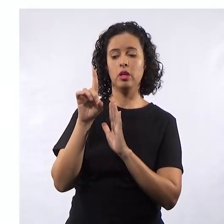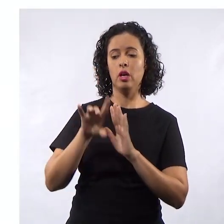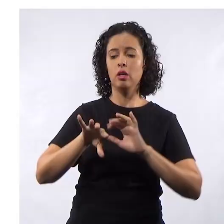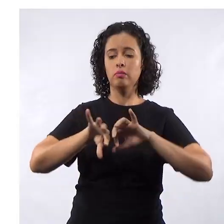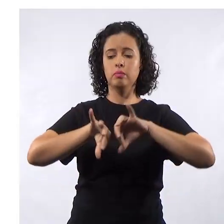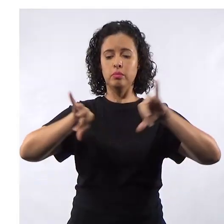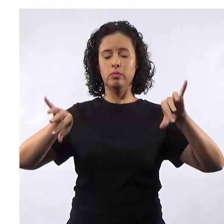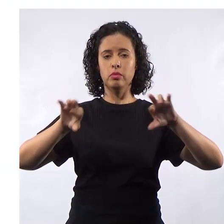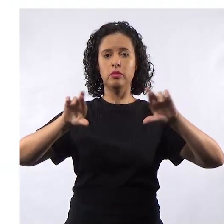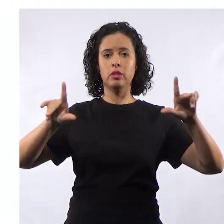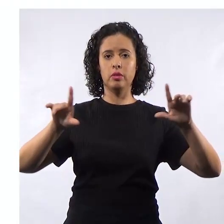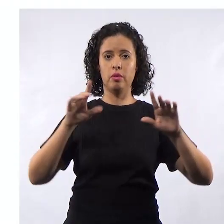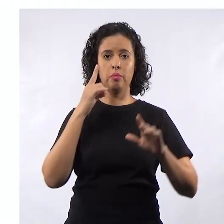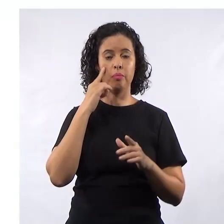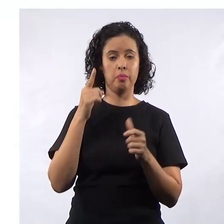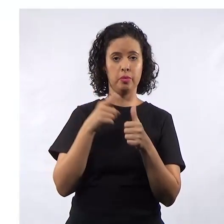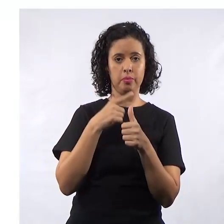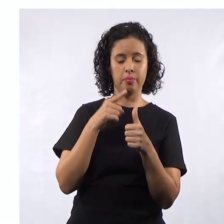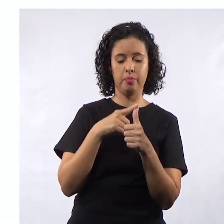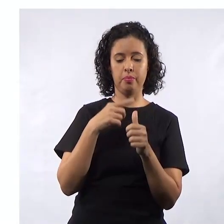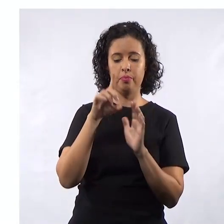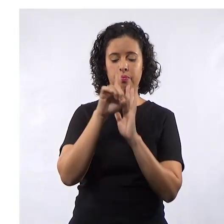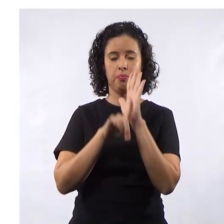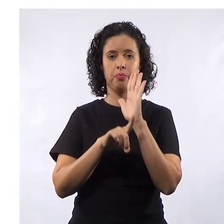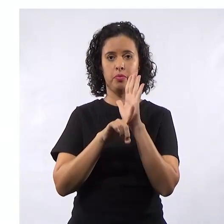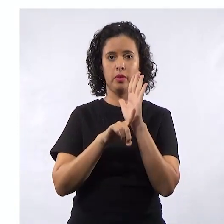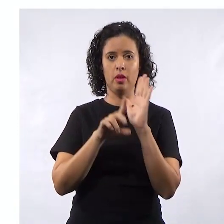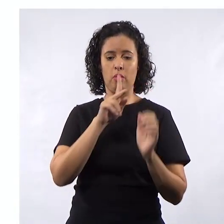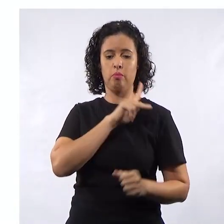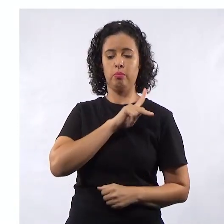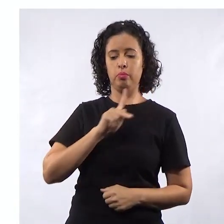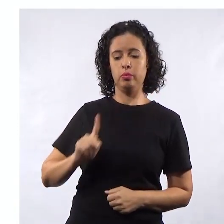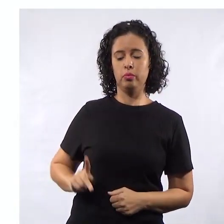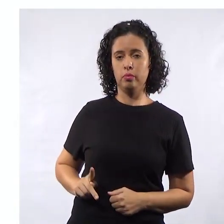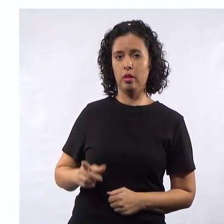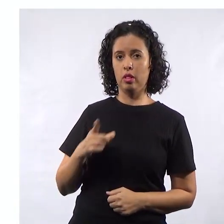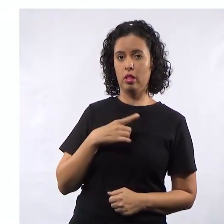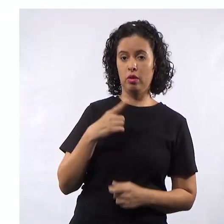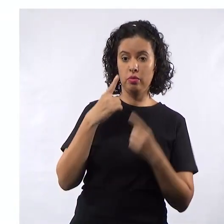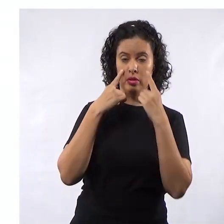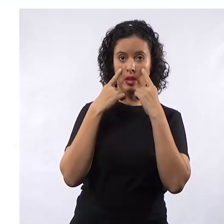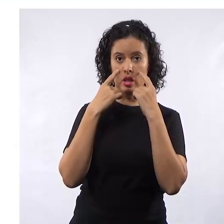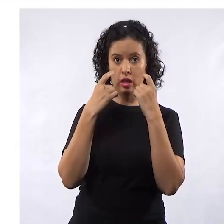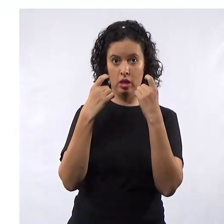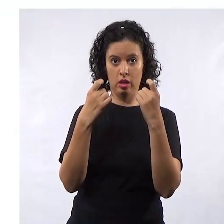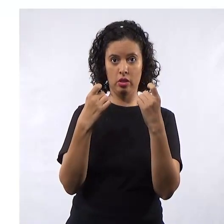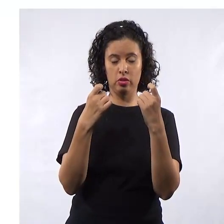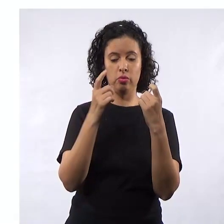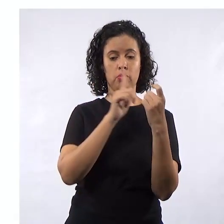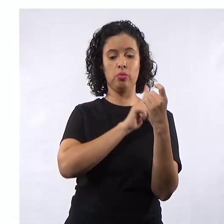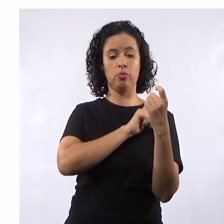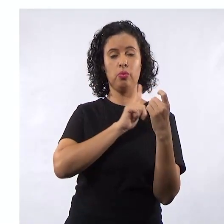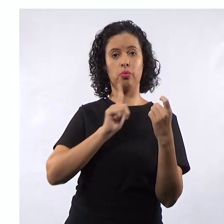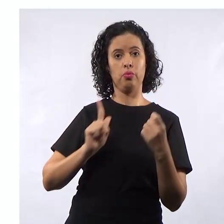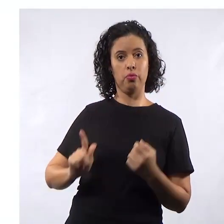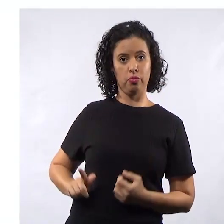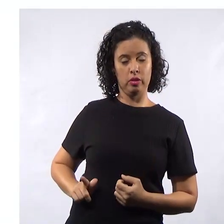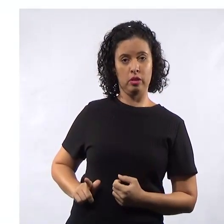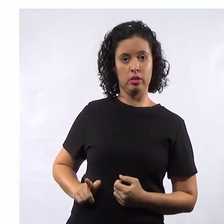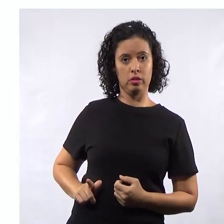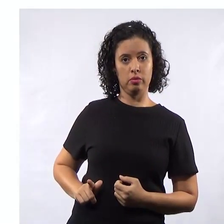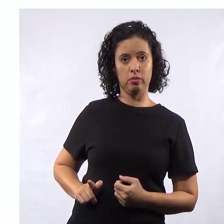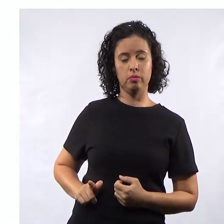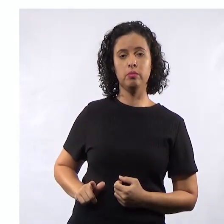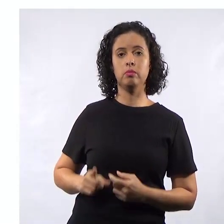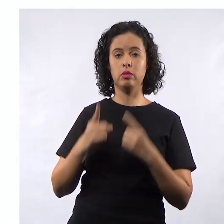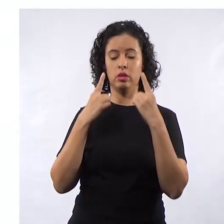Ou seja, aqui, ó, o direito público é aquele que há a predominância do interesse do Estado, né? Disciplina os